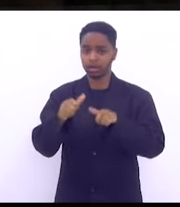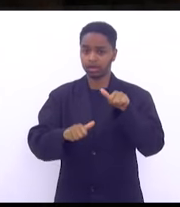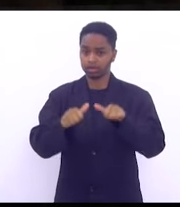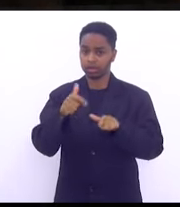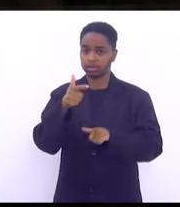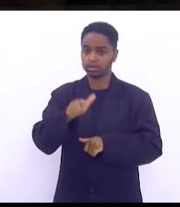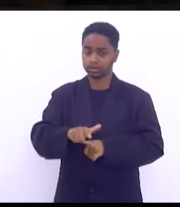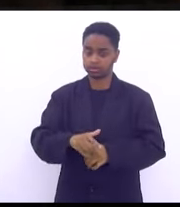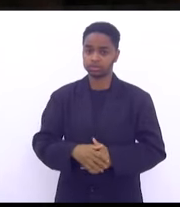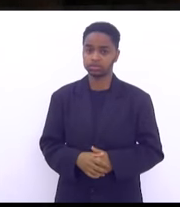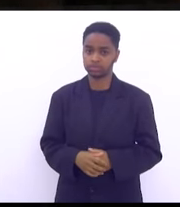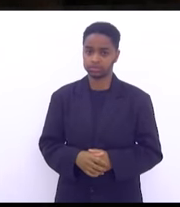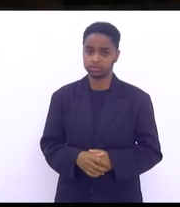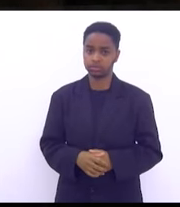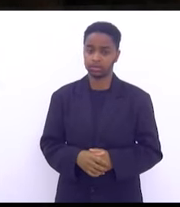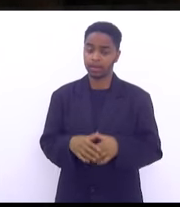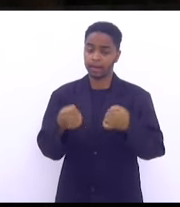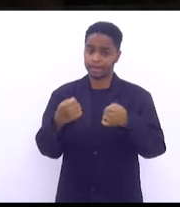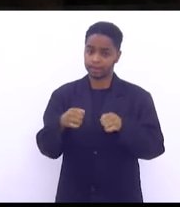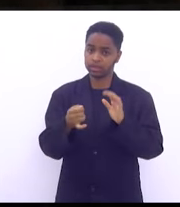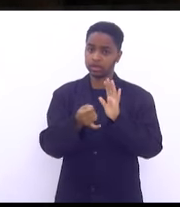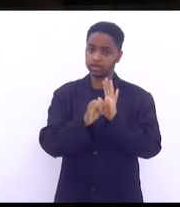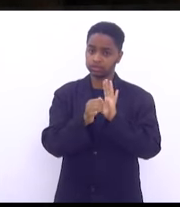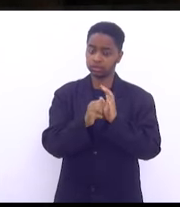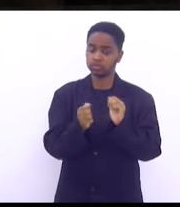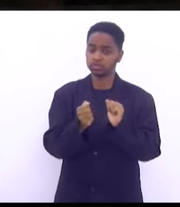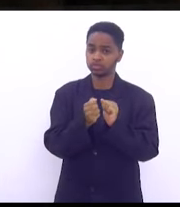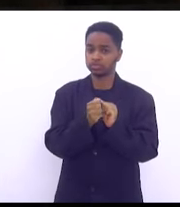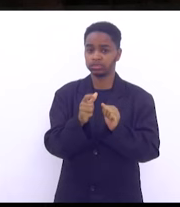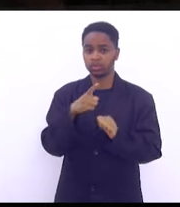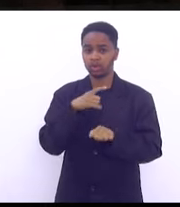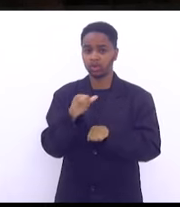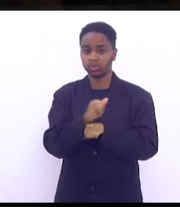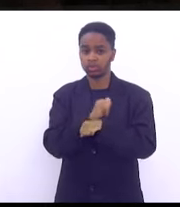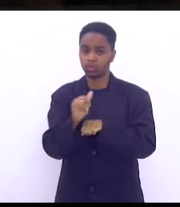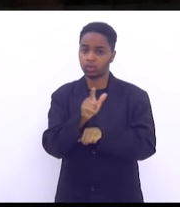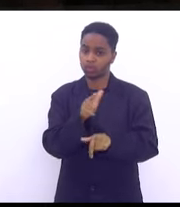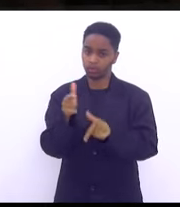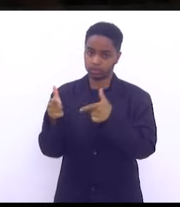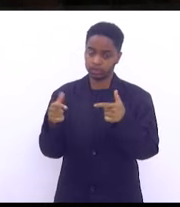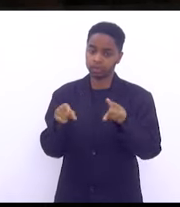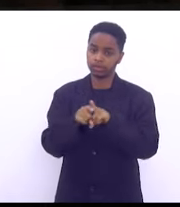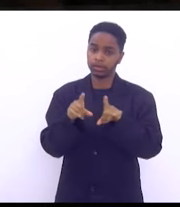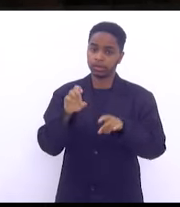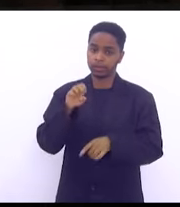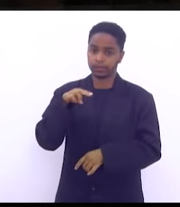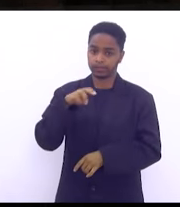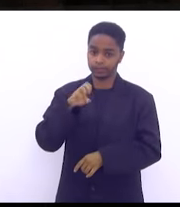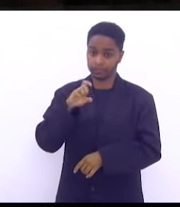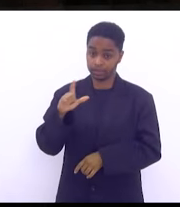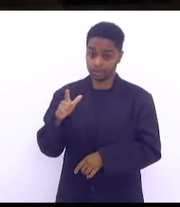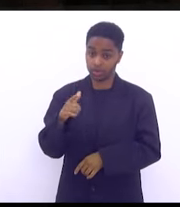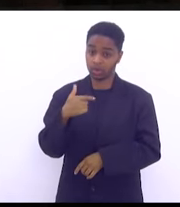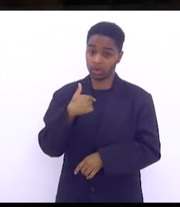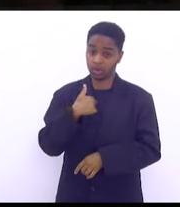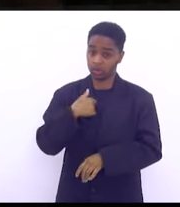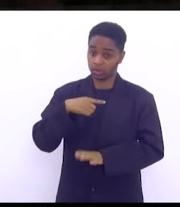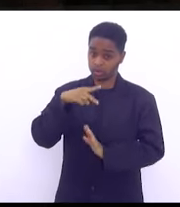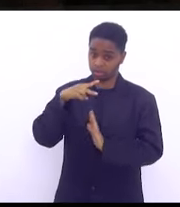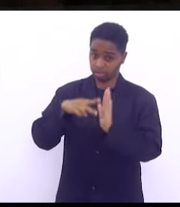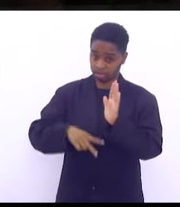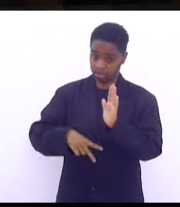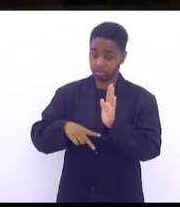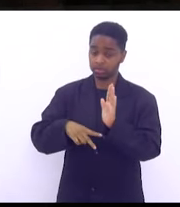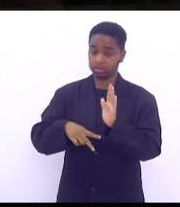revistos. Tem que fazer editais com outras metodologias. E a Enel, deputado Lucinha, pelo que eu li na imprensa e vi